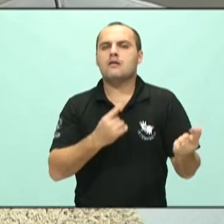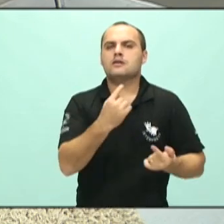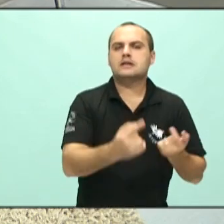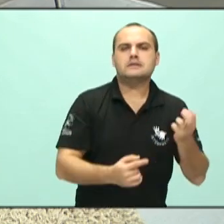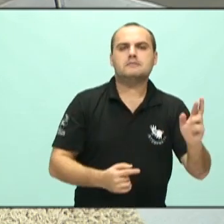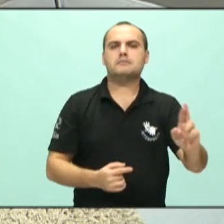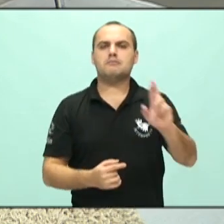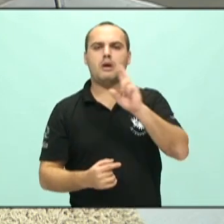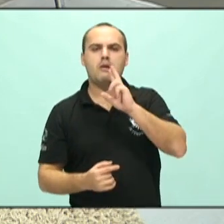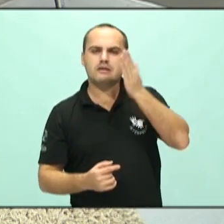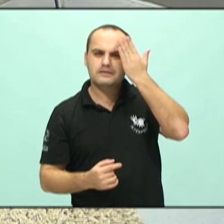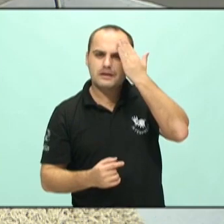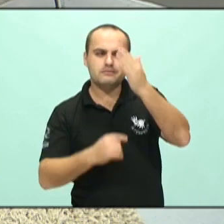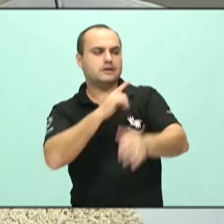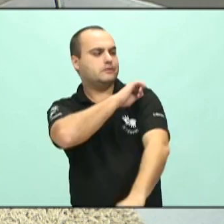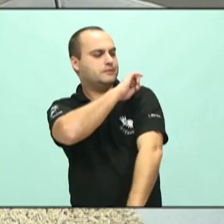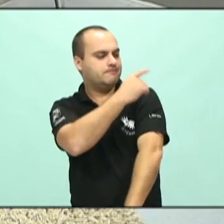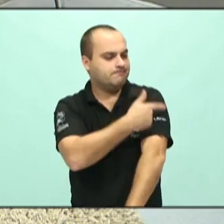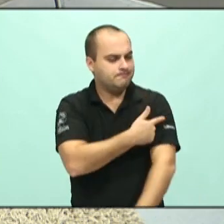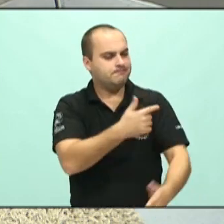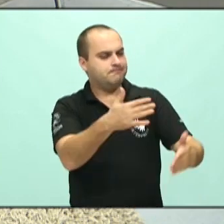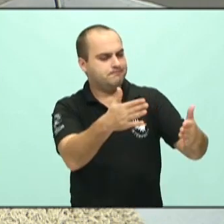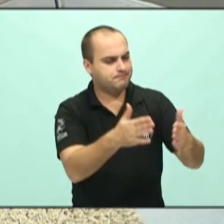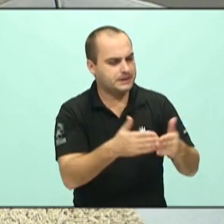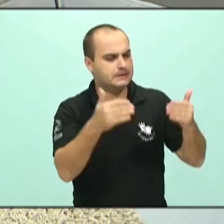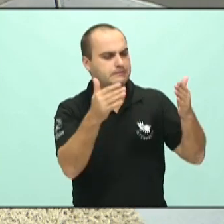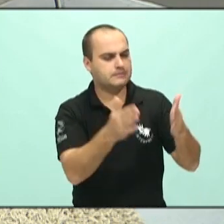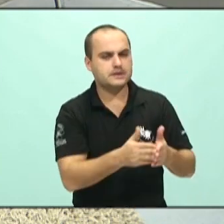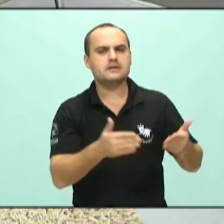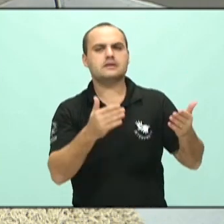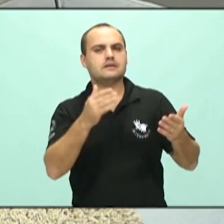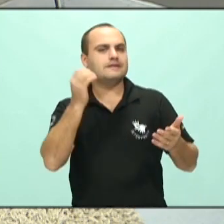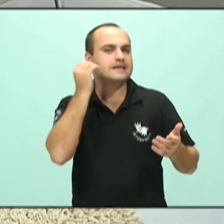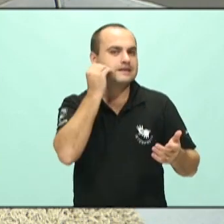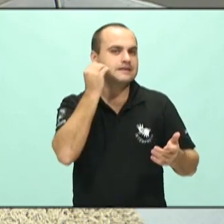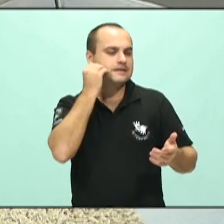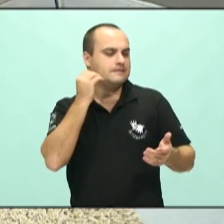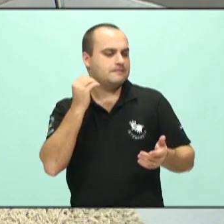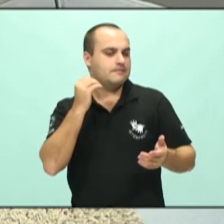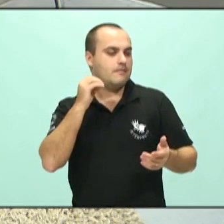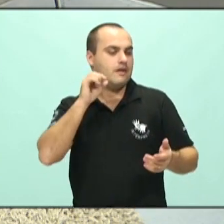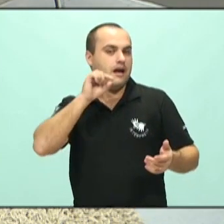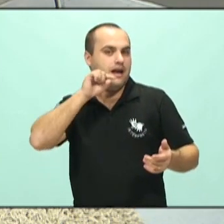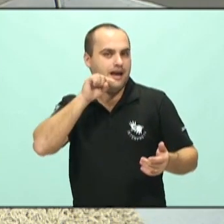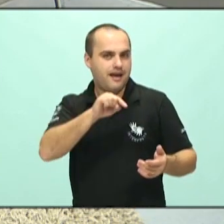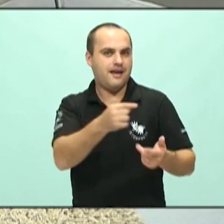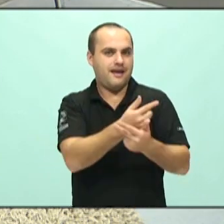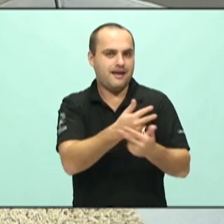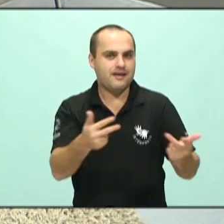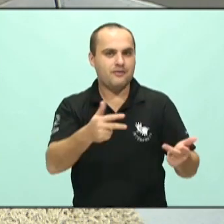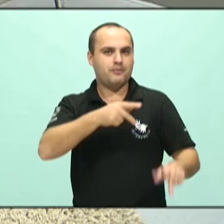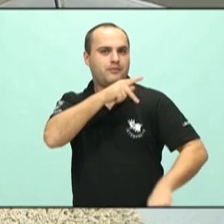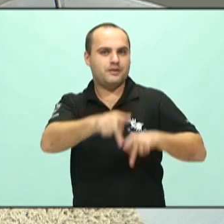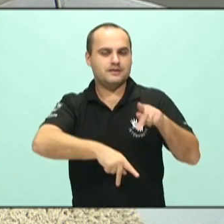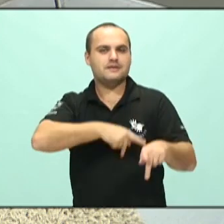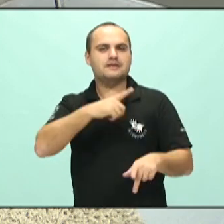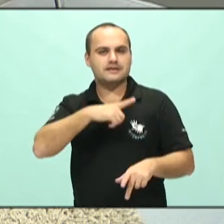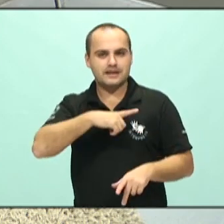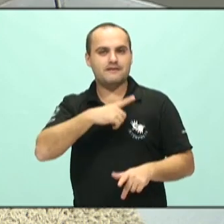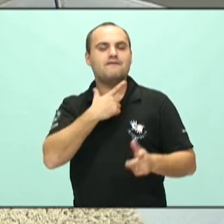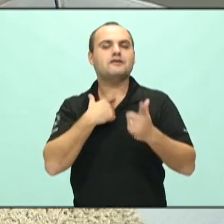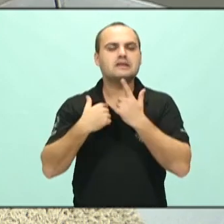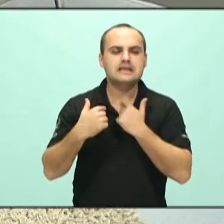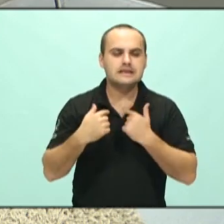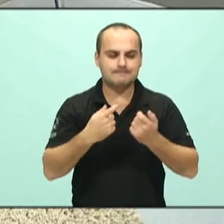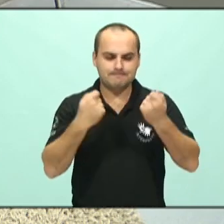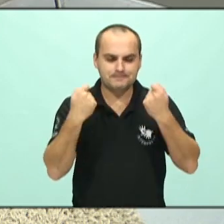autoridades, pedindo, solicitando, indo, enfim, buscar aquilo que o povo deseja e necessita,